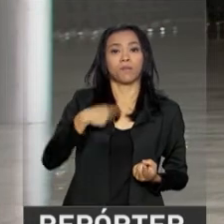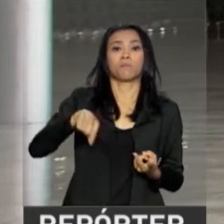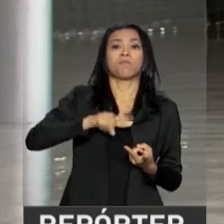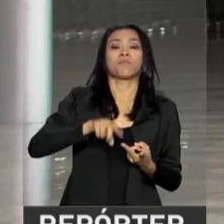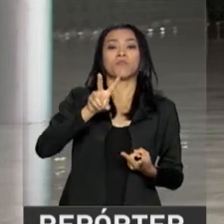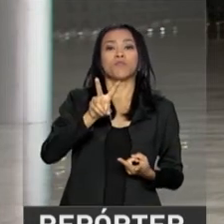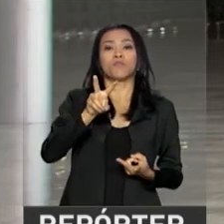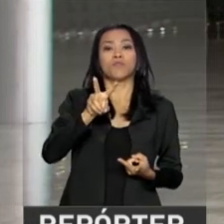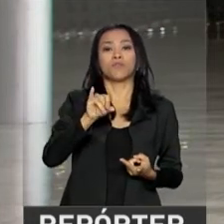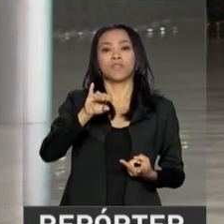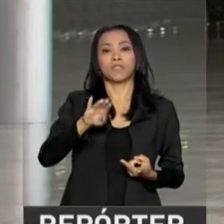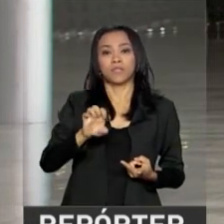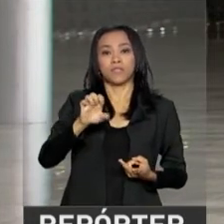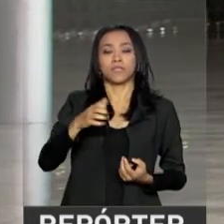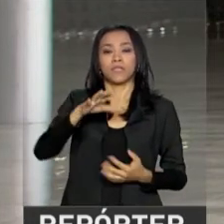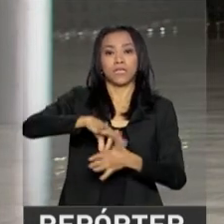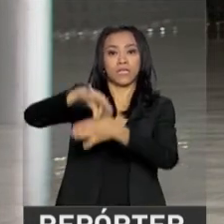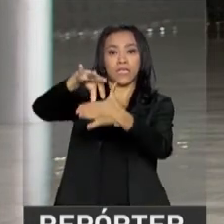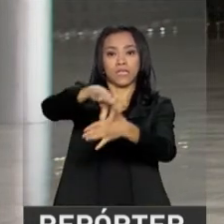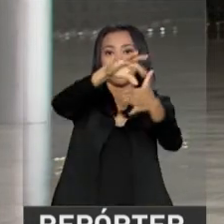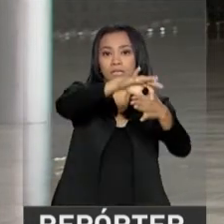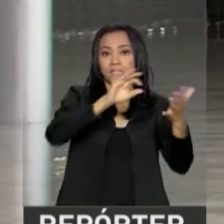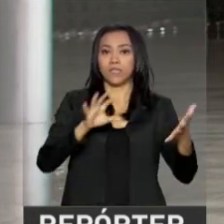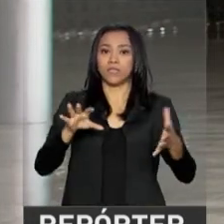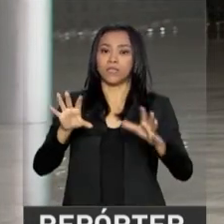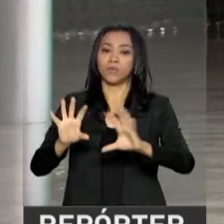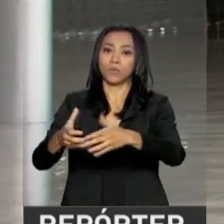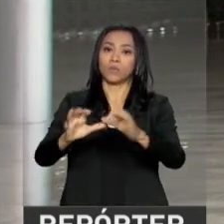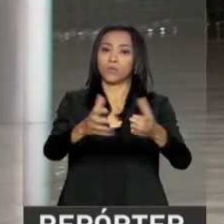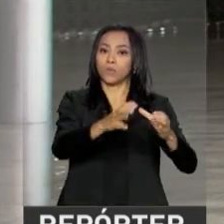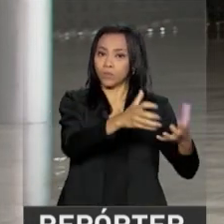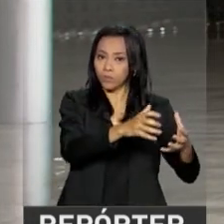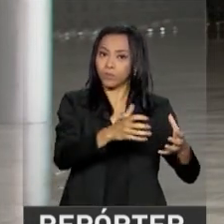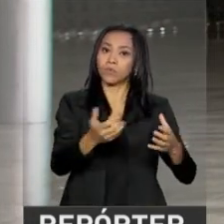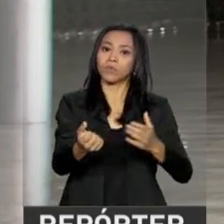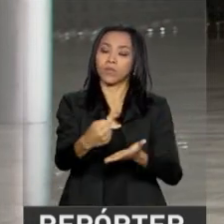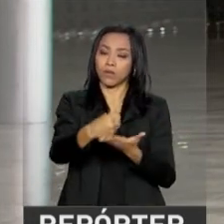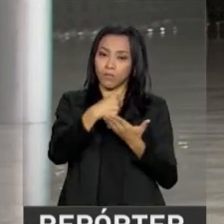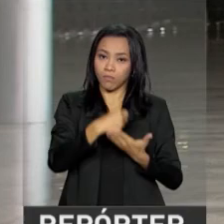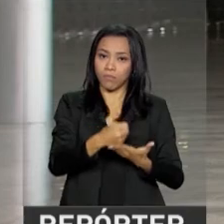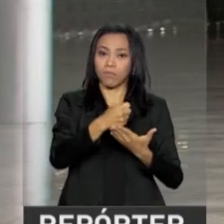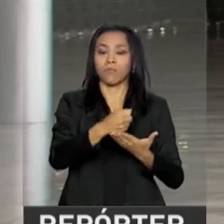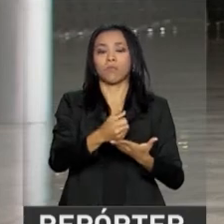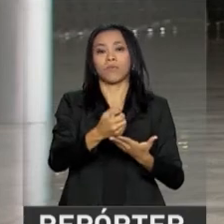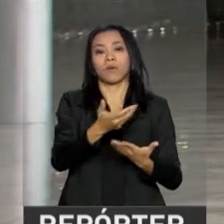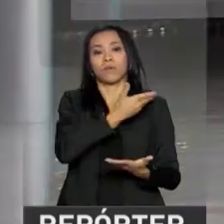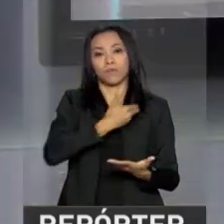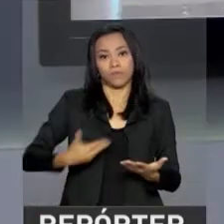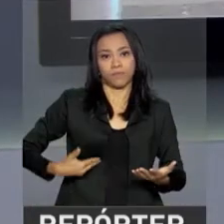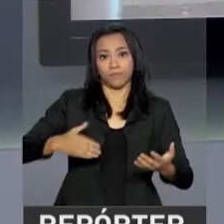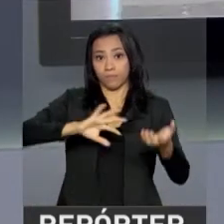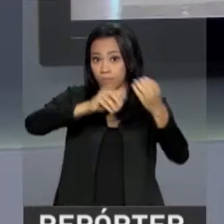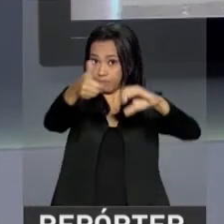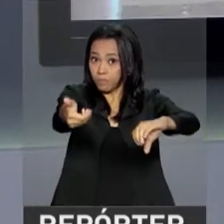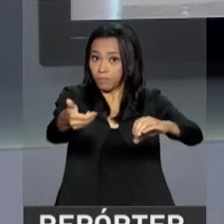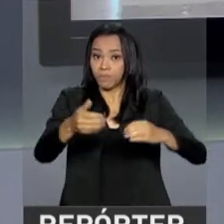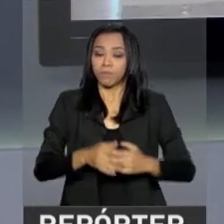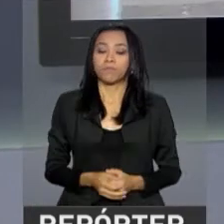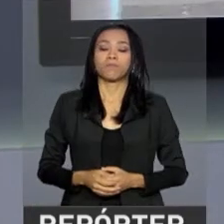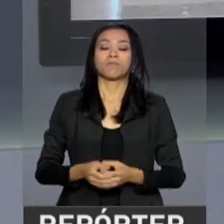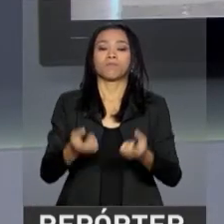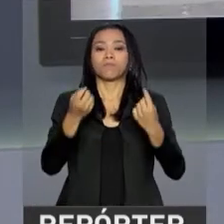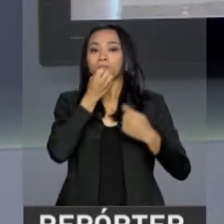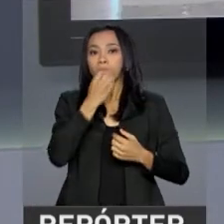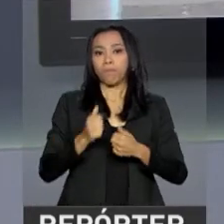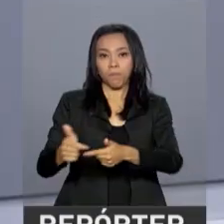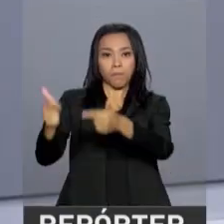vice líderes da base aliada da base aliada no congresso nas não volto com você no estúdio ilha obrigada gabi